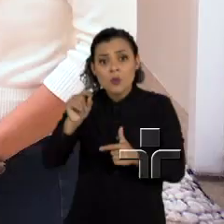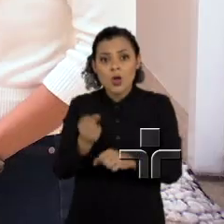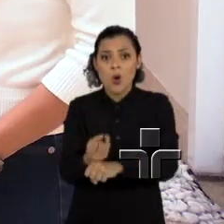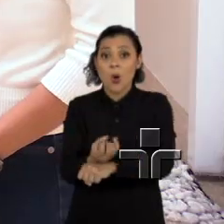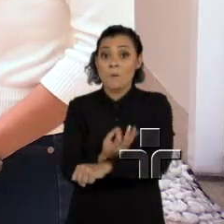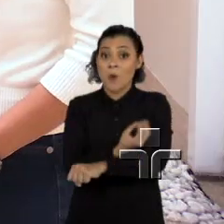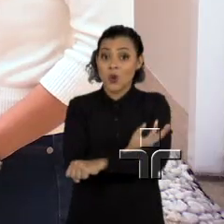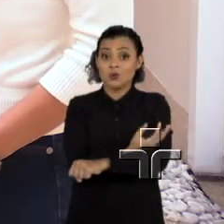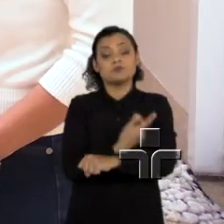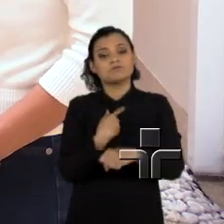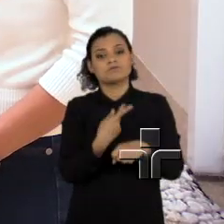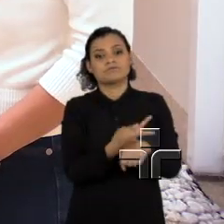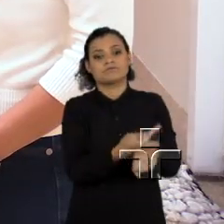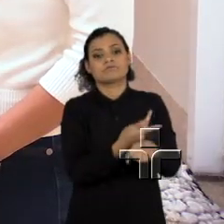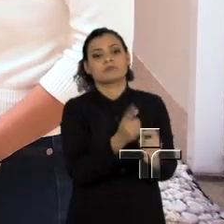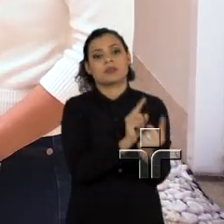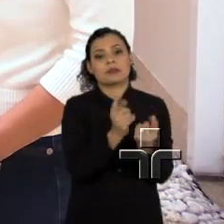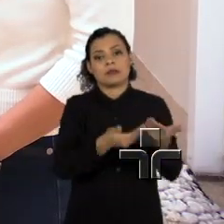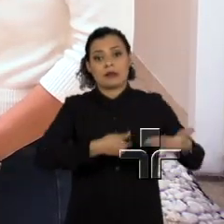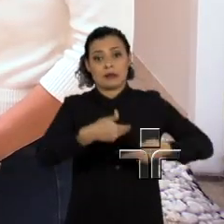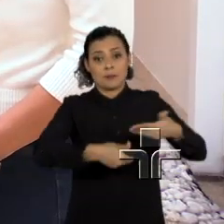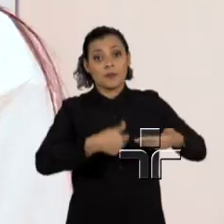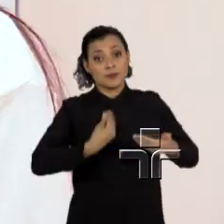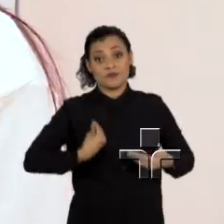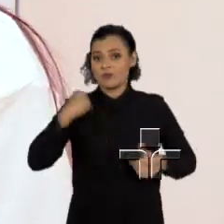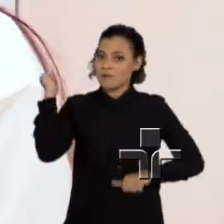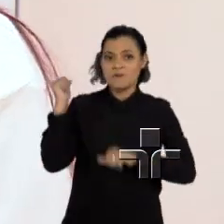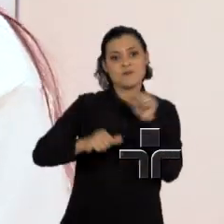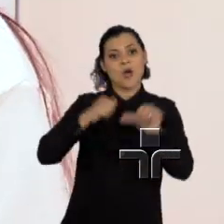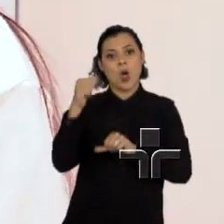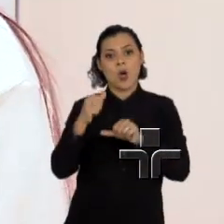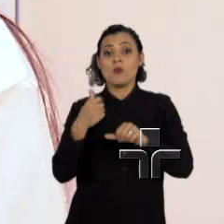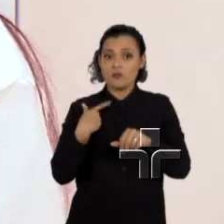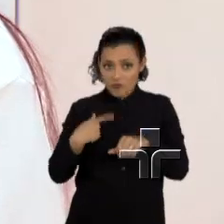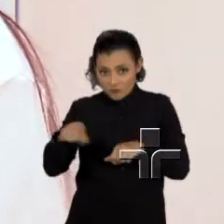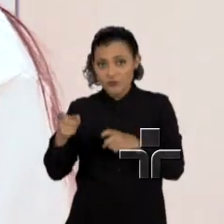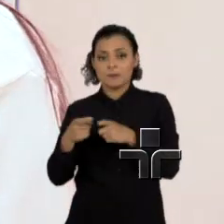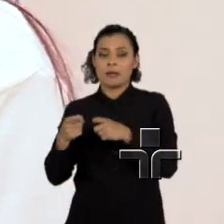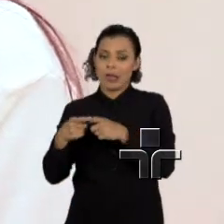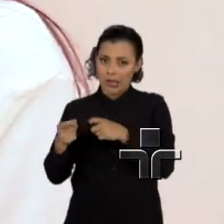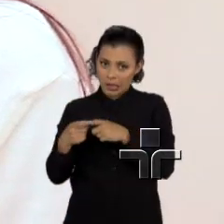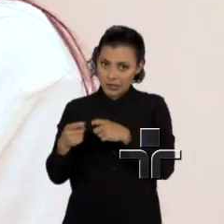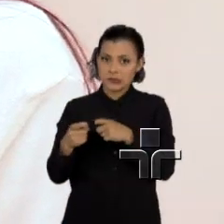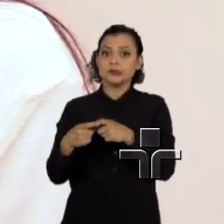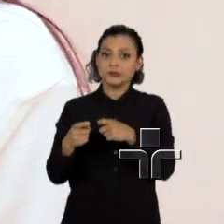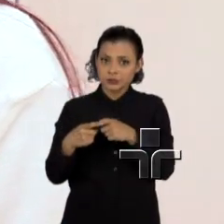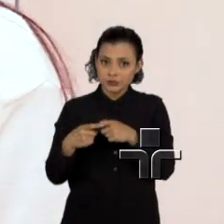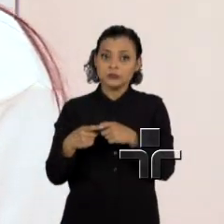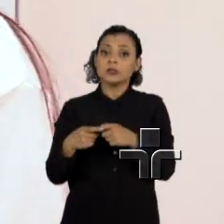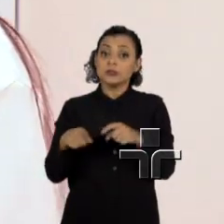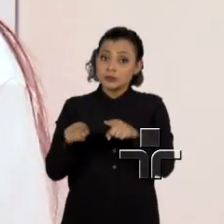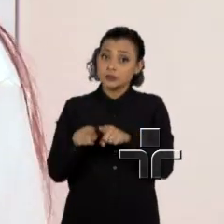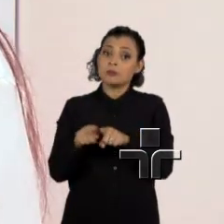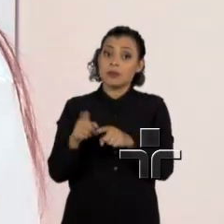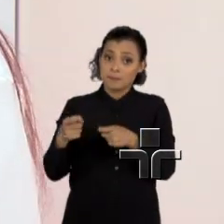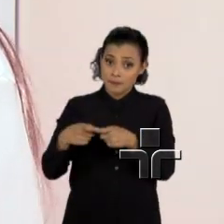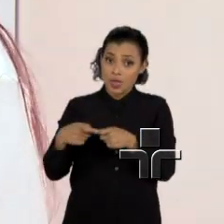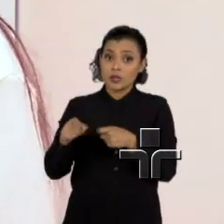hormonal, buscou tratamento e a vida mudou. Eu passei com a doutora e ela